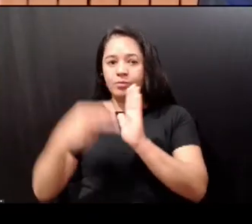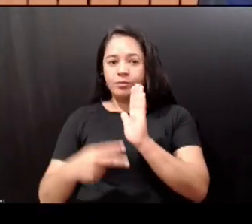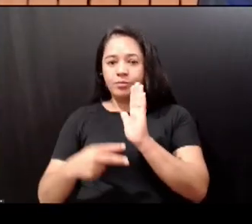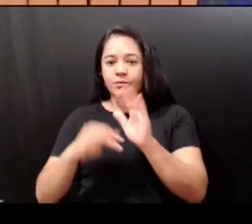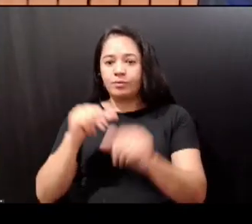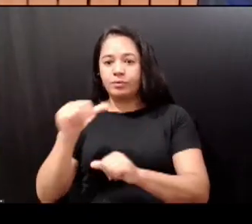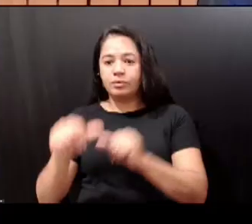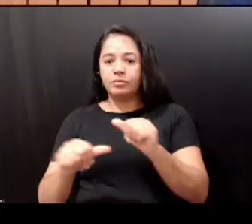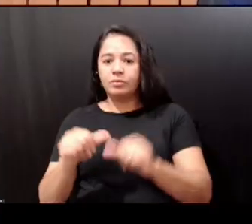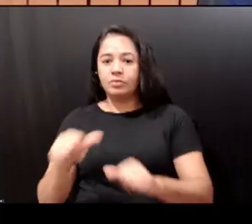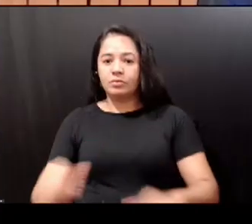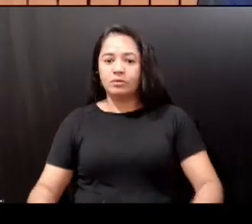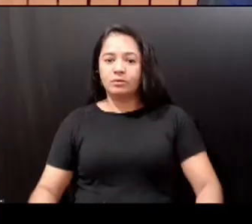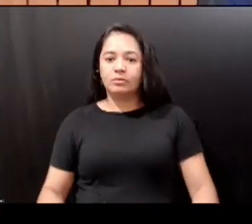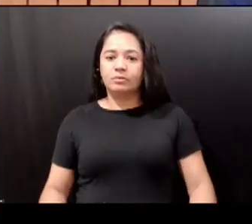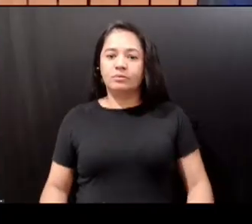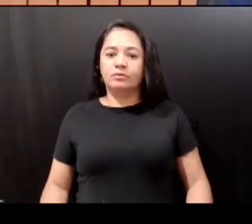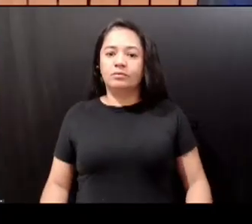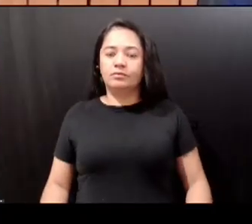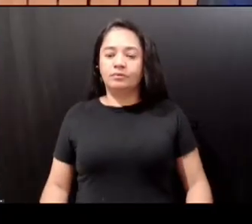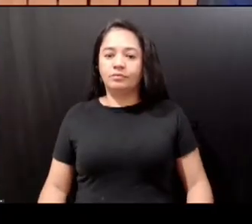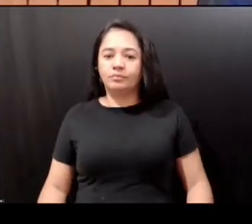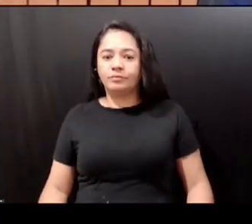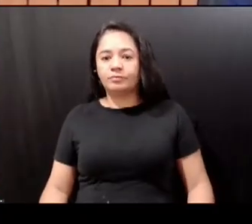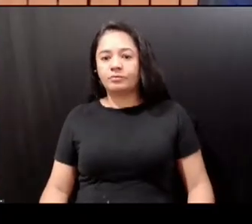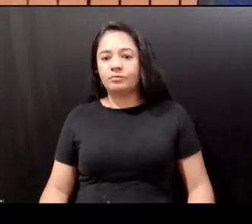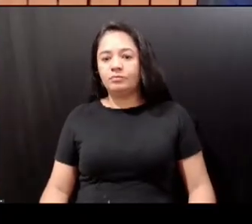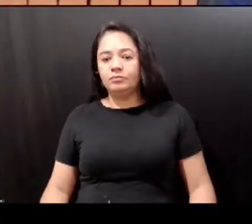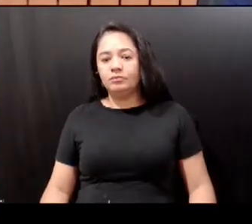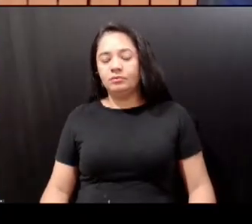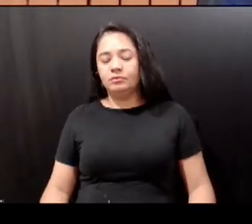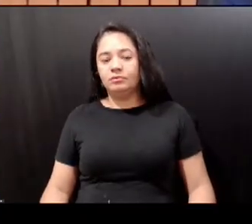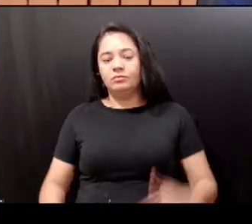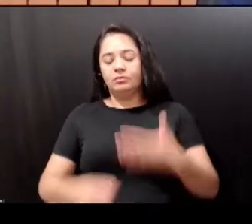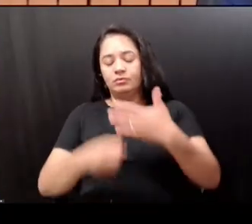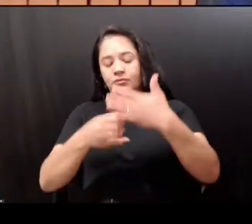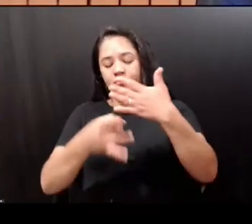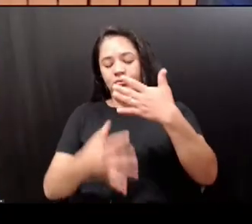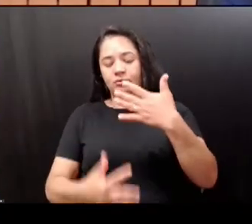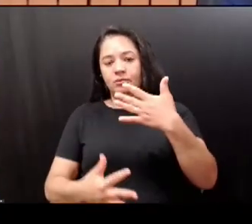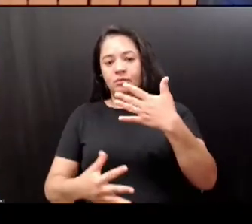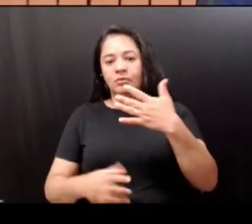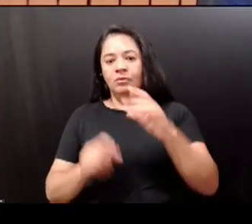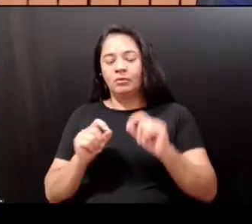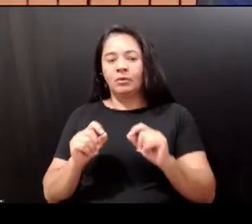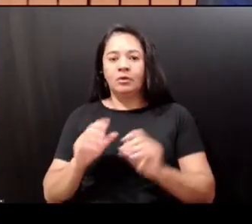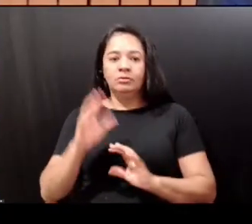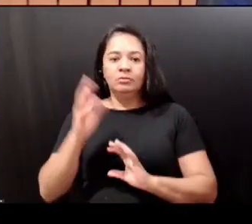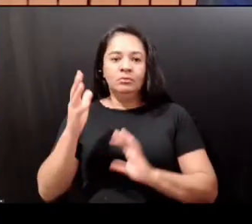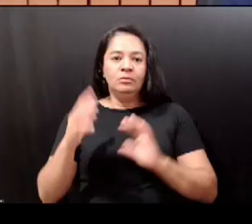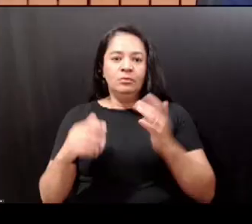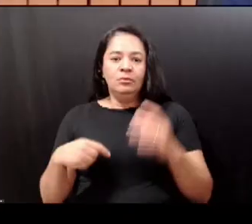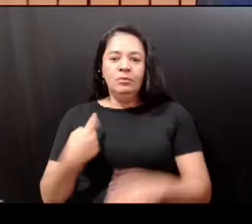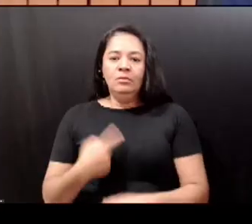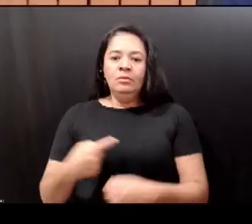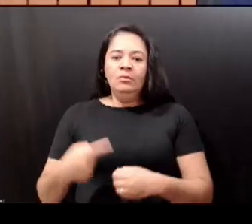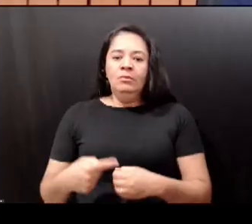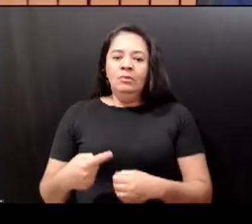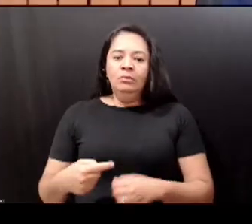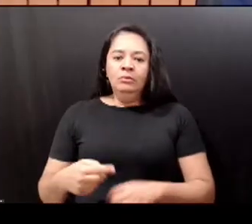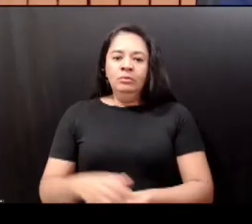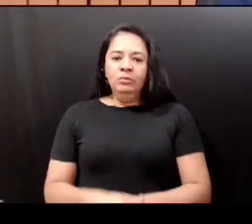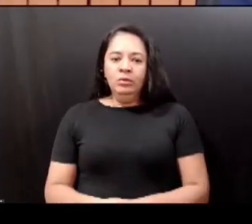e os comentários a respeito do que vem acontecendo na nossa cidade em relação ao CPFL, vereador Carlinhos.